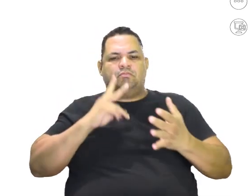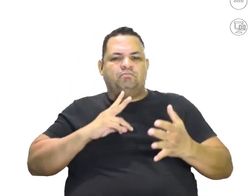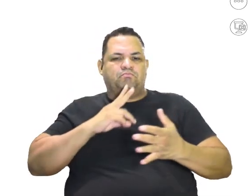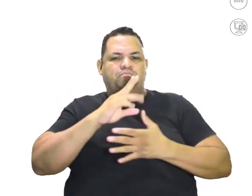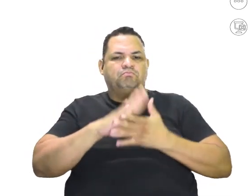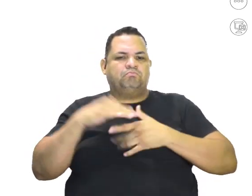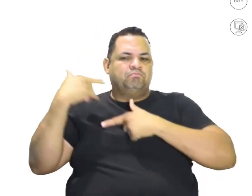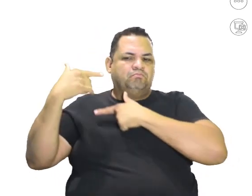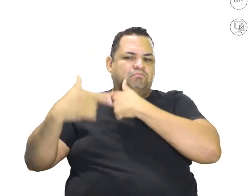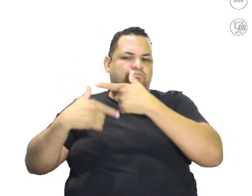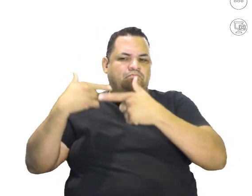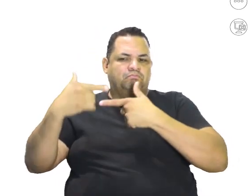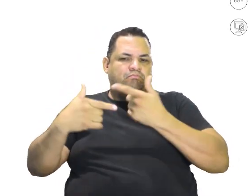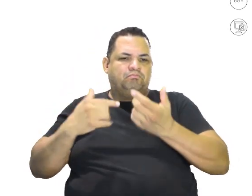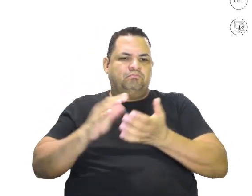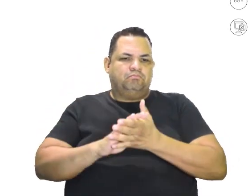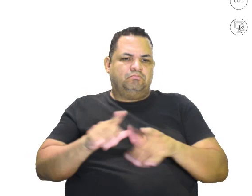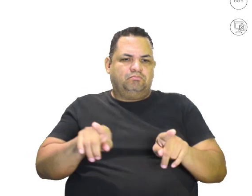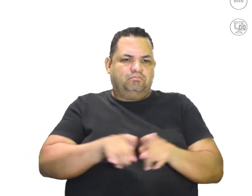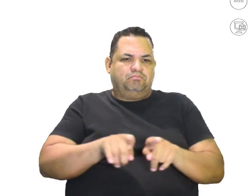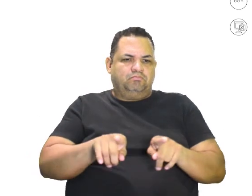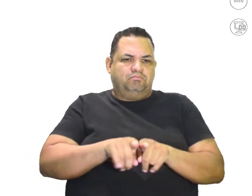muito tradicionalista.